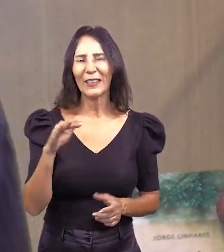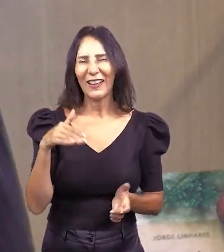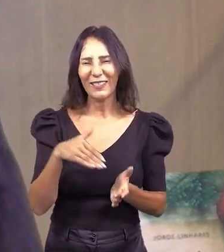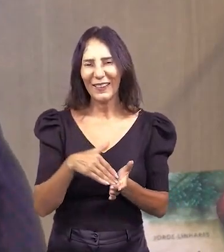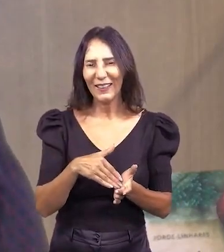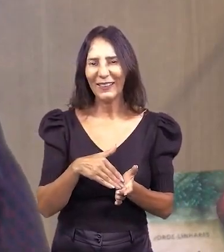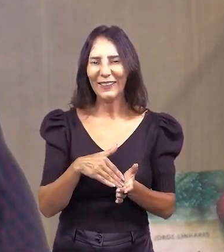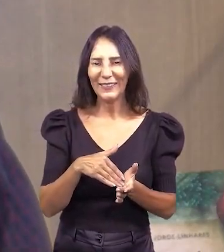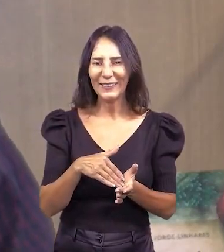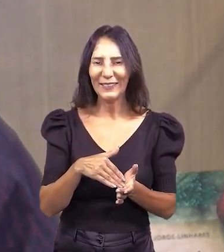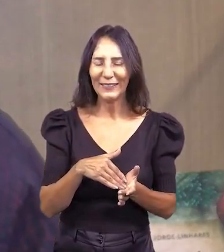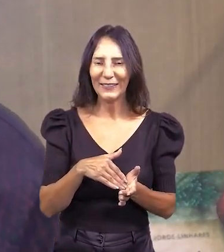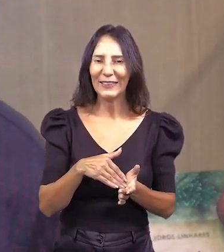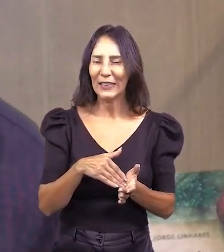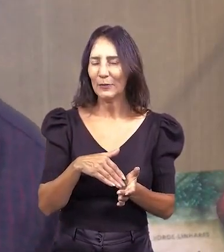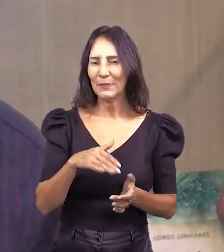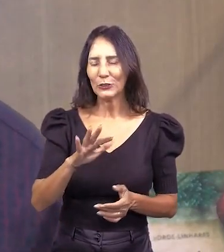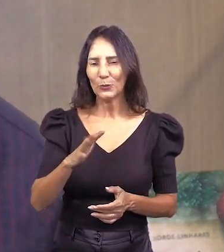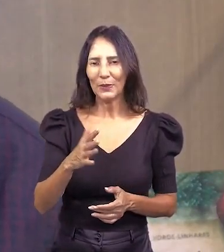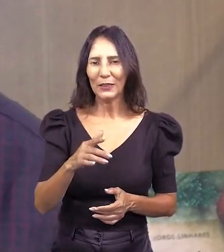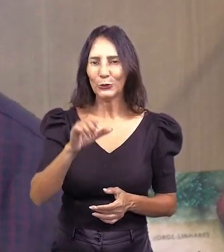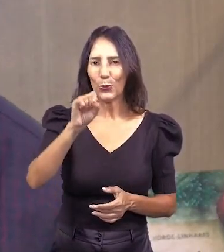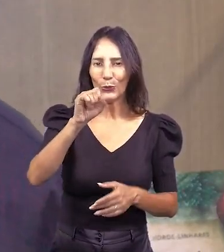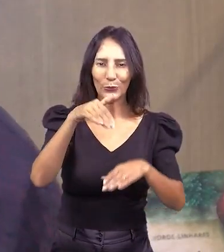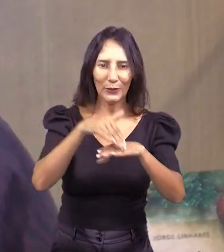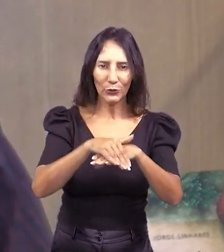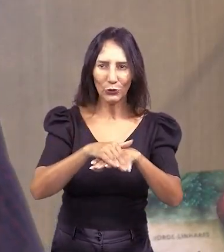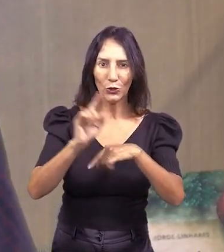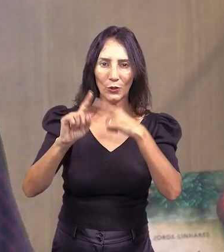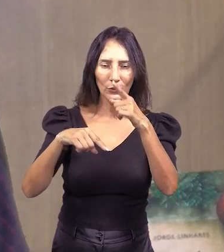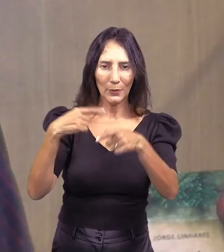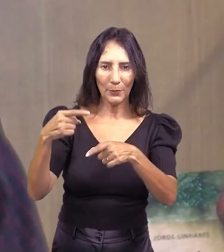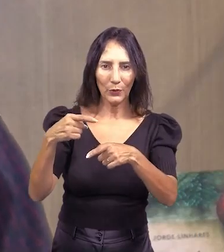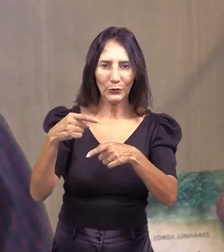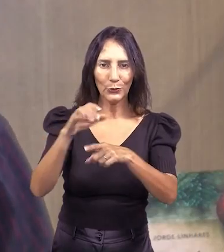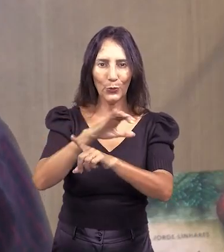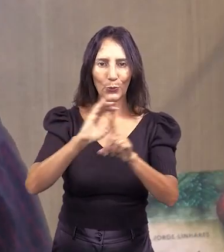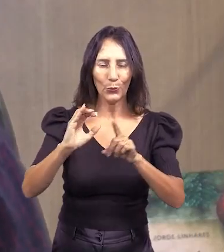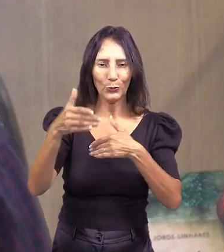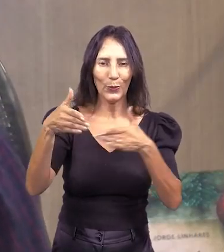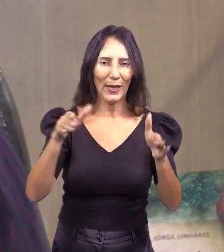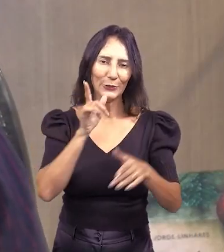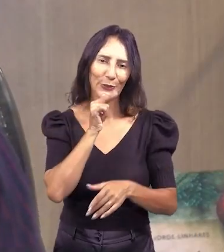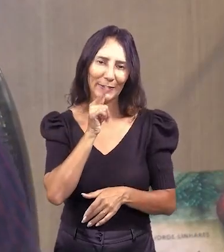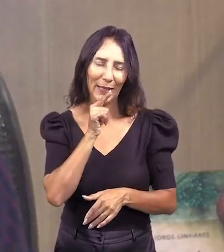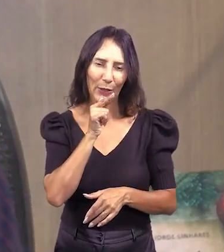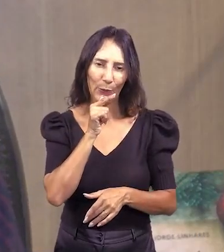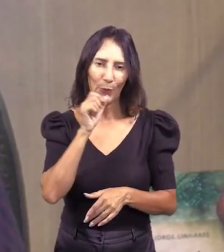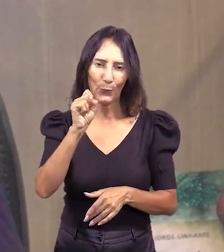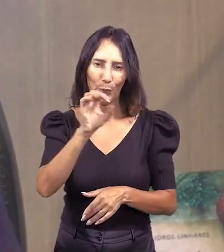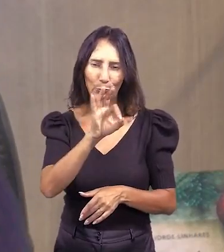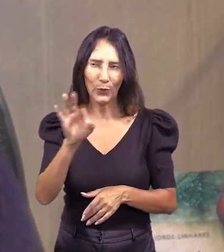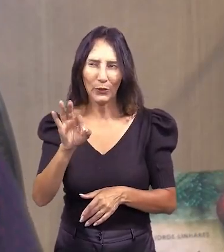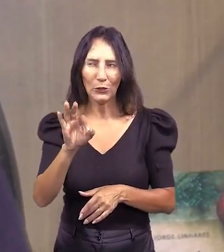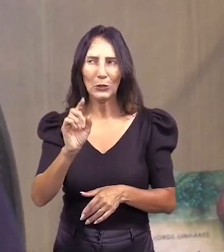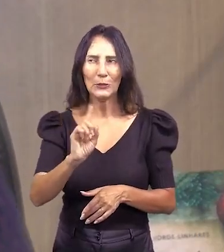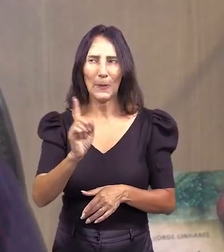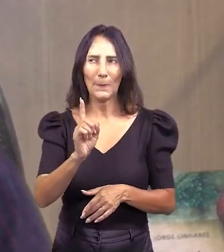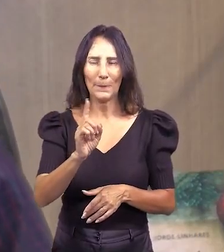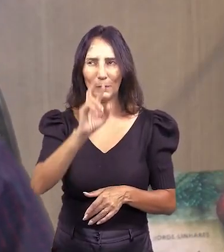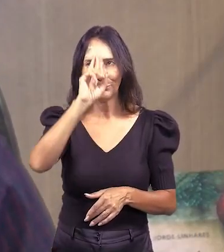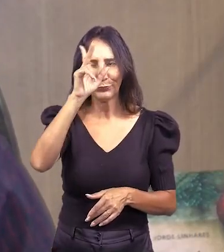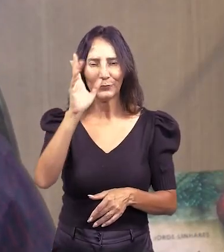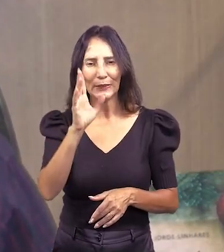tarde, até às 20 horas, que logo depois temos o culto do Caixa d'Água, até às 20, não,